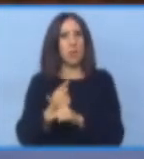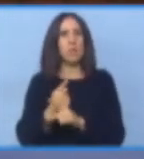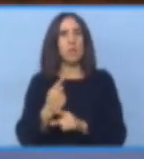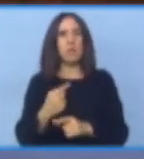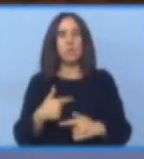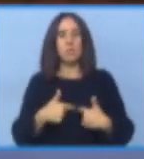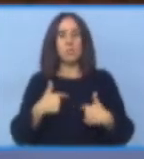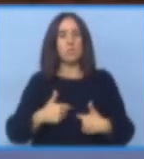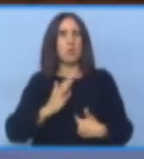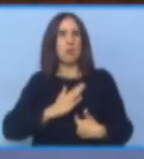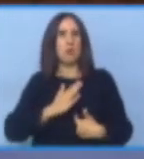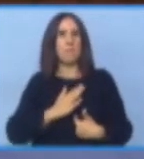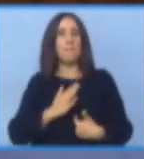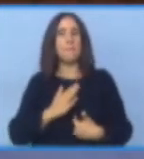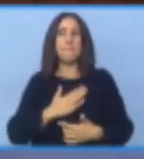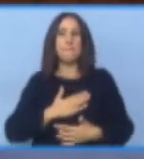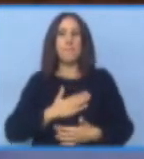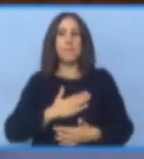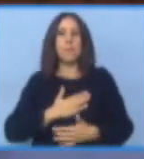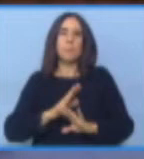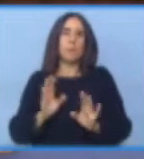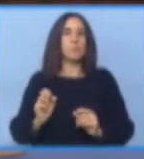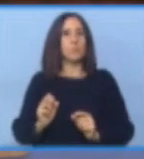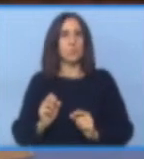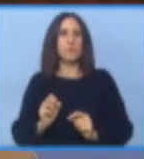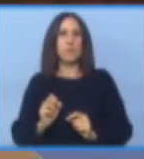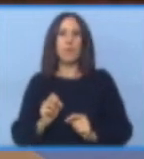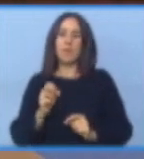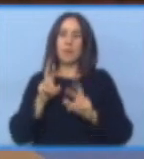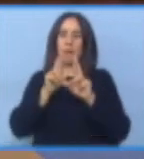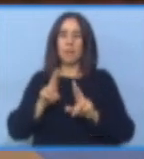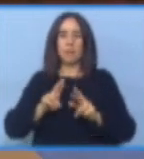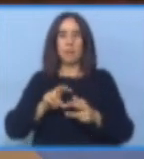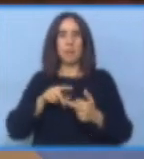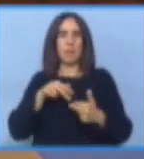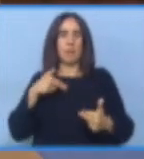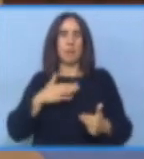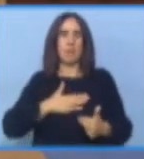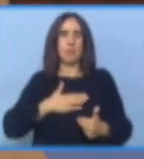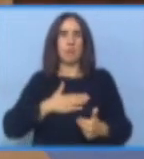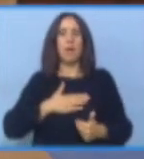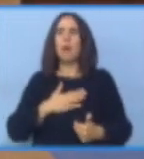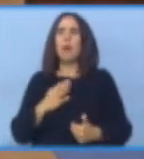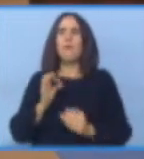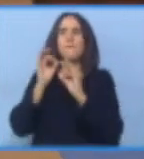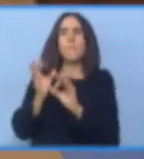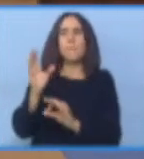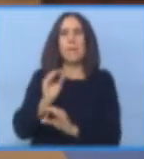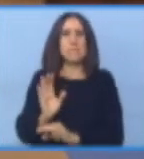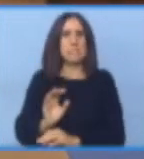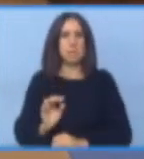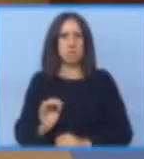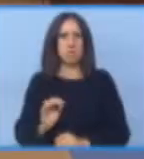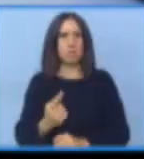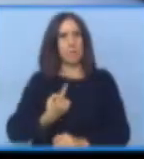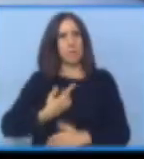nosso coração e pronto, faz parte do nosso ADN e não lhe devemos prestar mais culto nenhum, nós